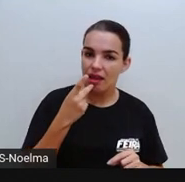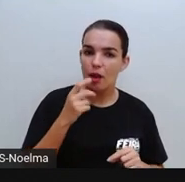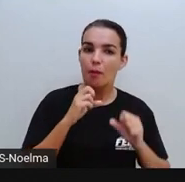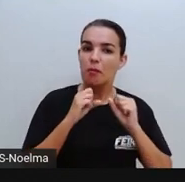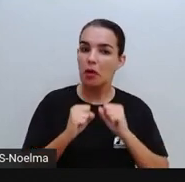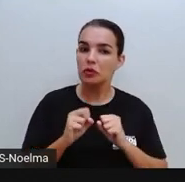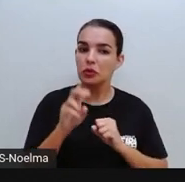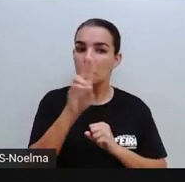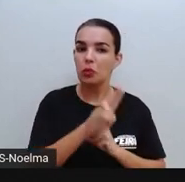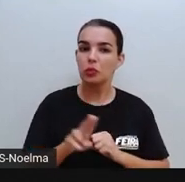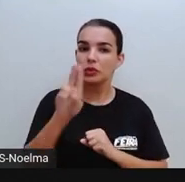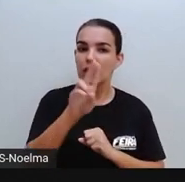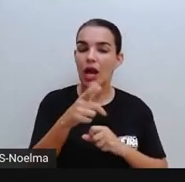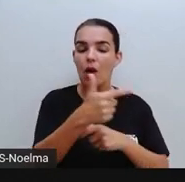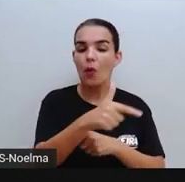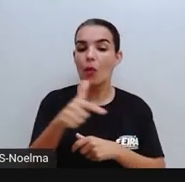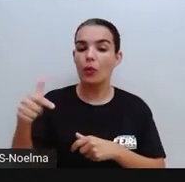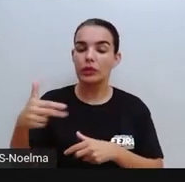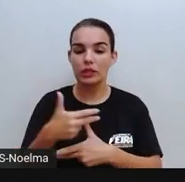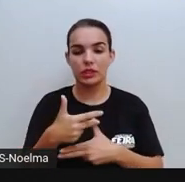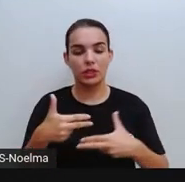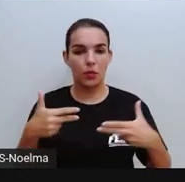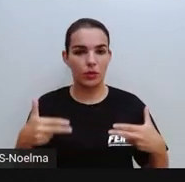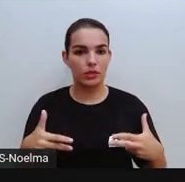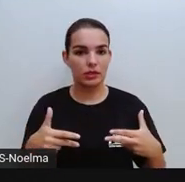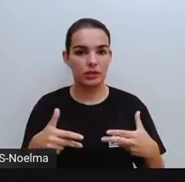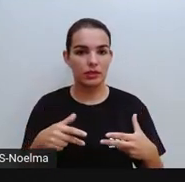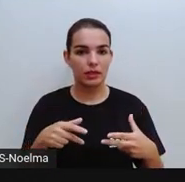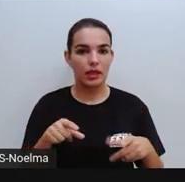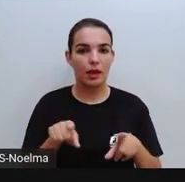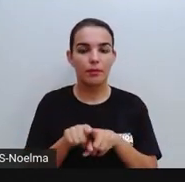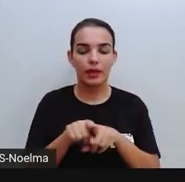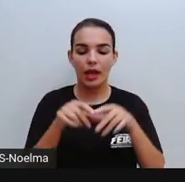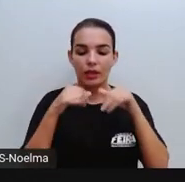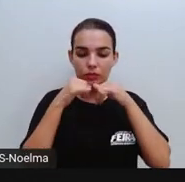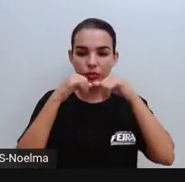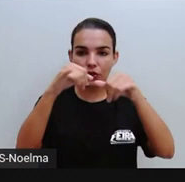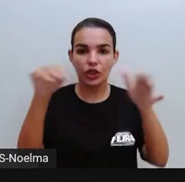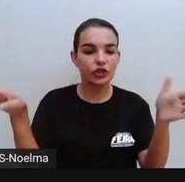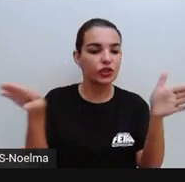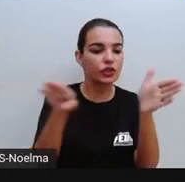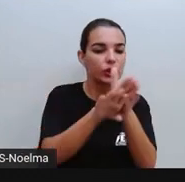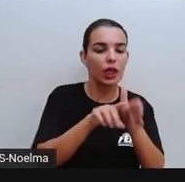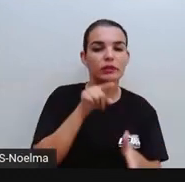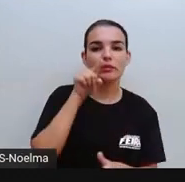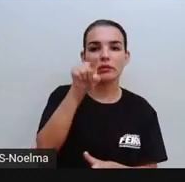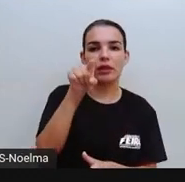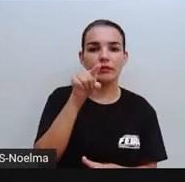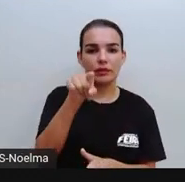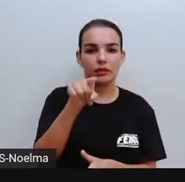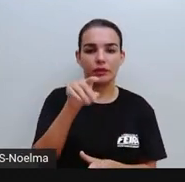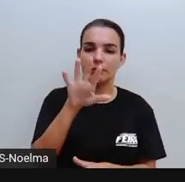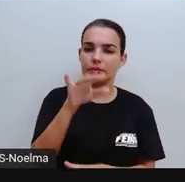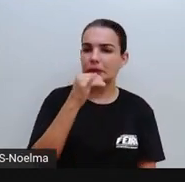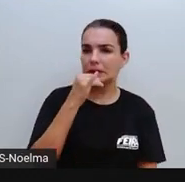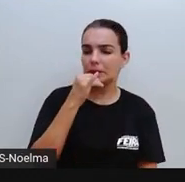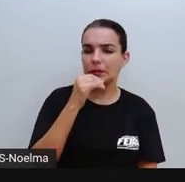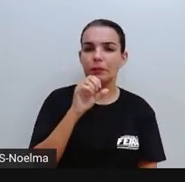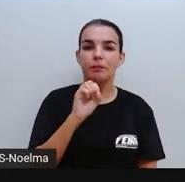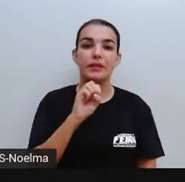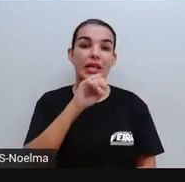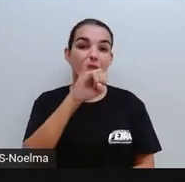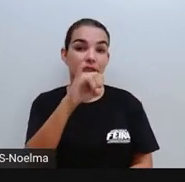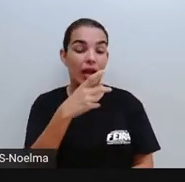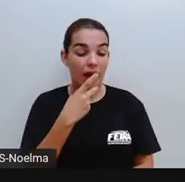até você tá então você não é só o jornalista ou locutor e